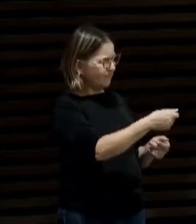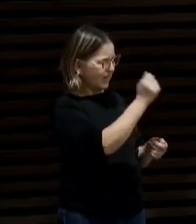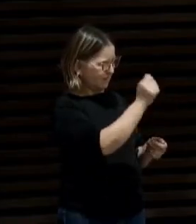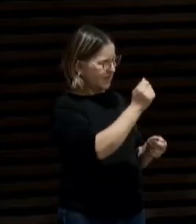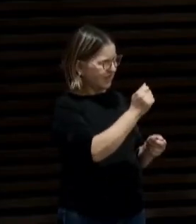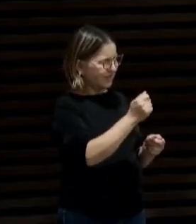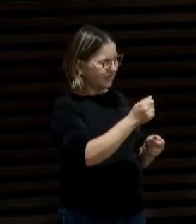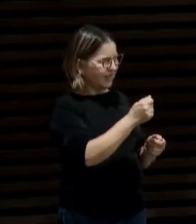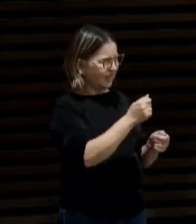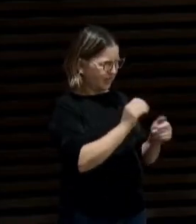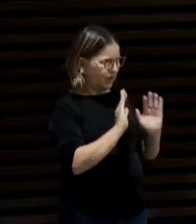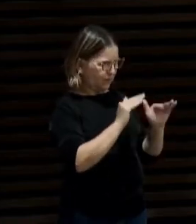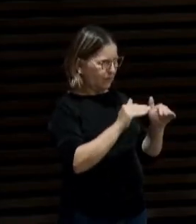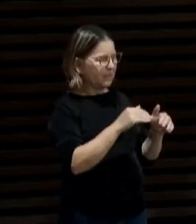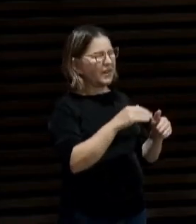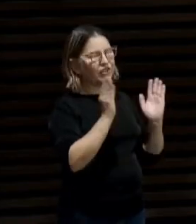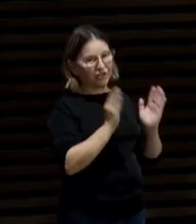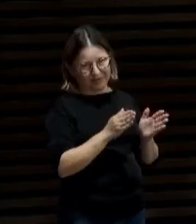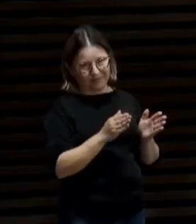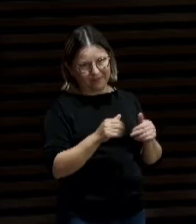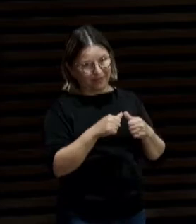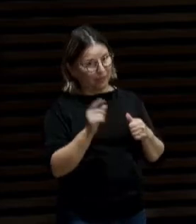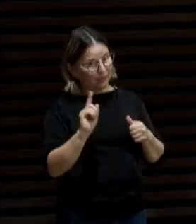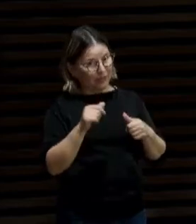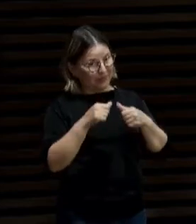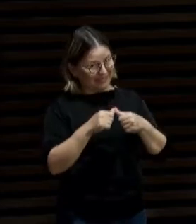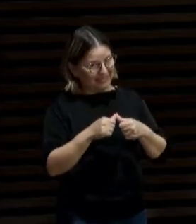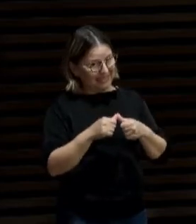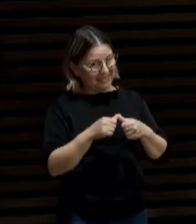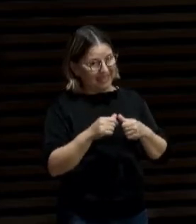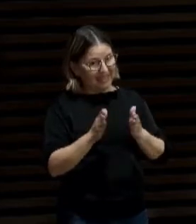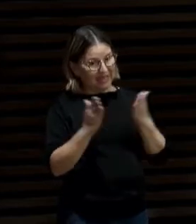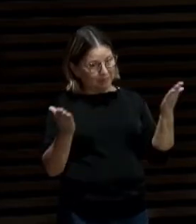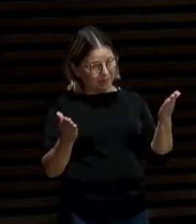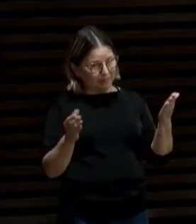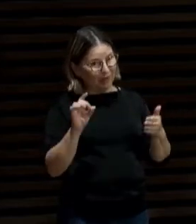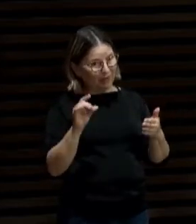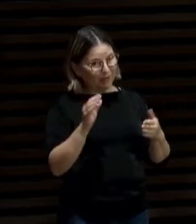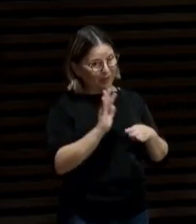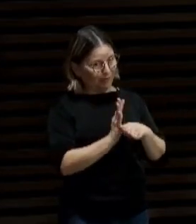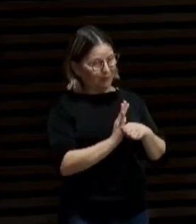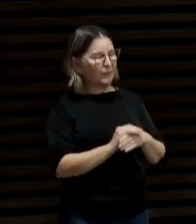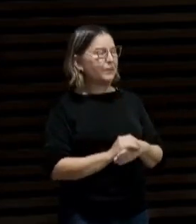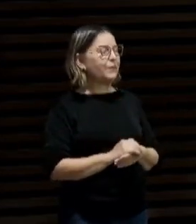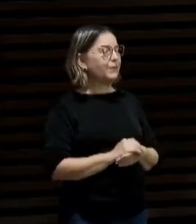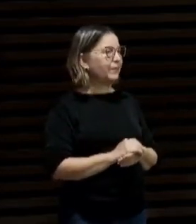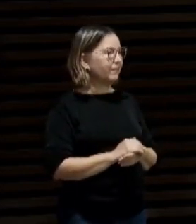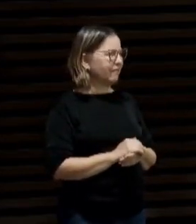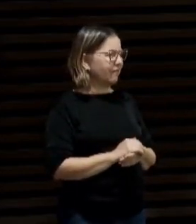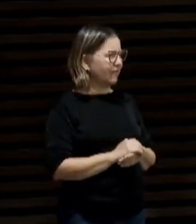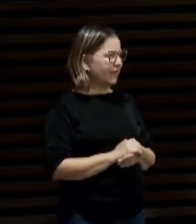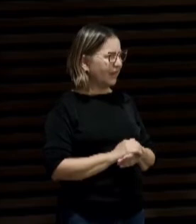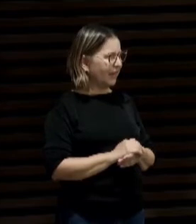disse assim para o rapaz, isso aqui não está na Bíblia, tá, meus amados? Isso aqui é um filme, mas é uma boa ilustração, tá? Ele diz assim,